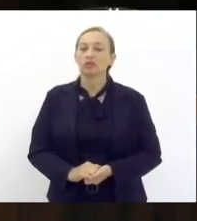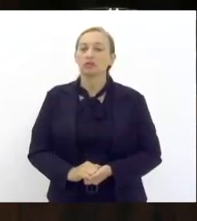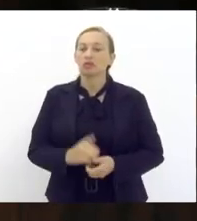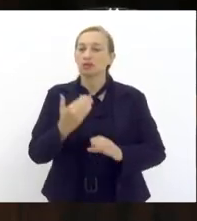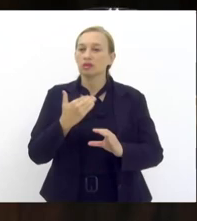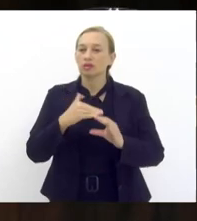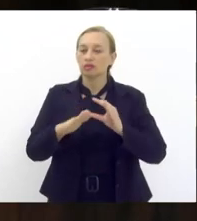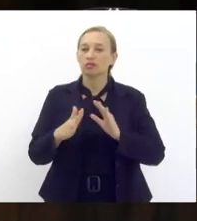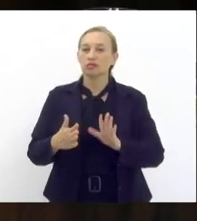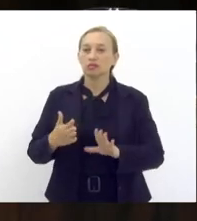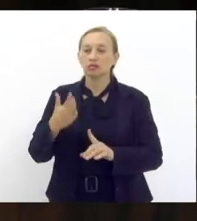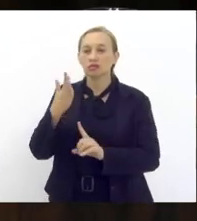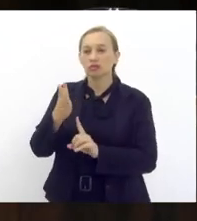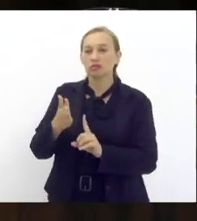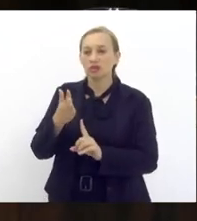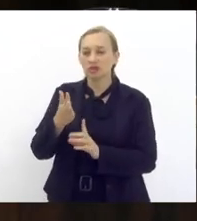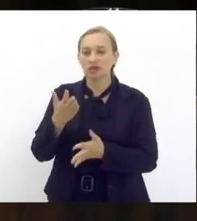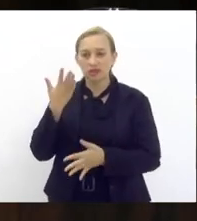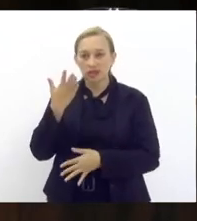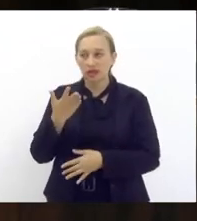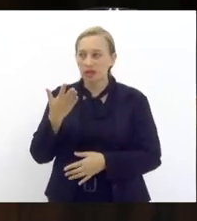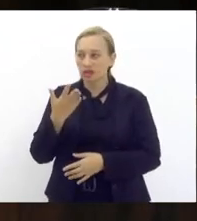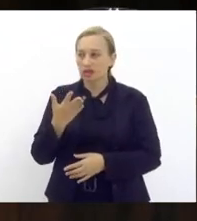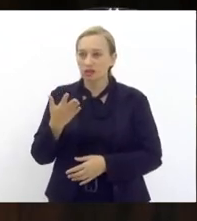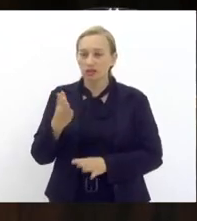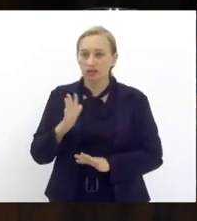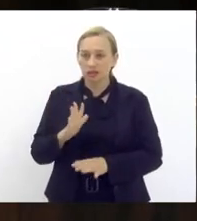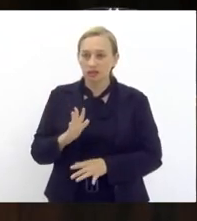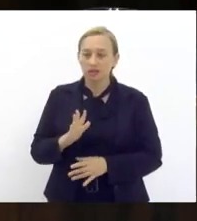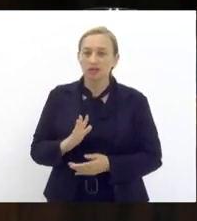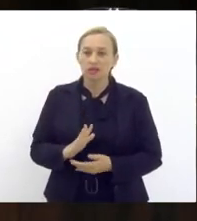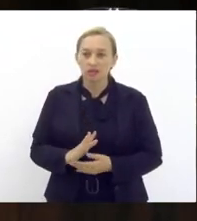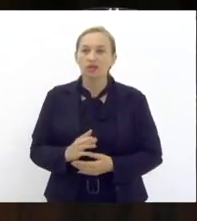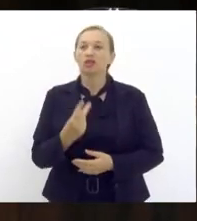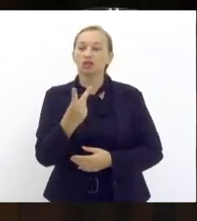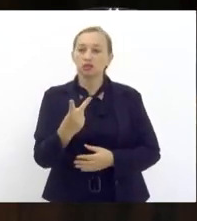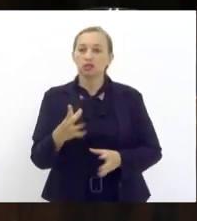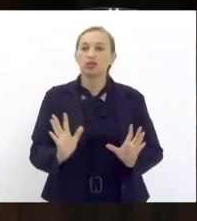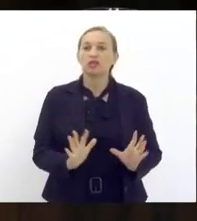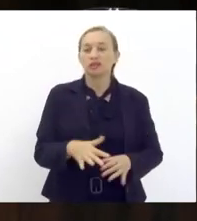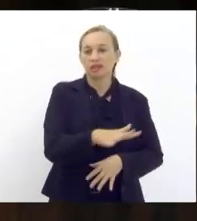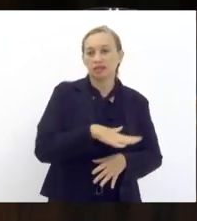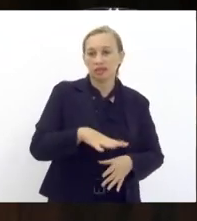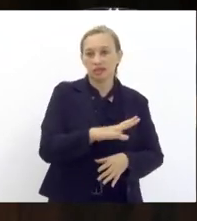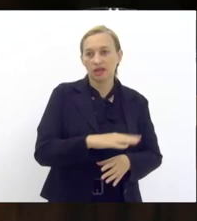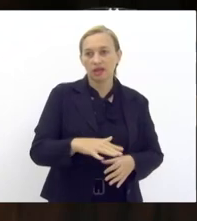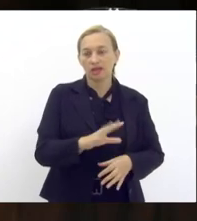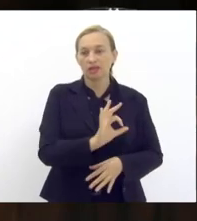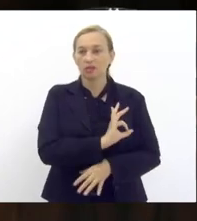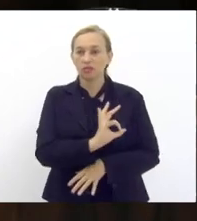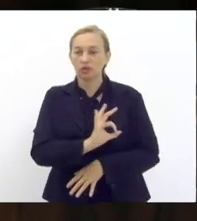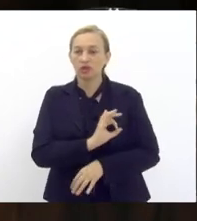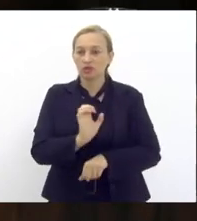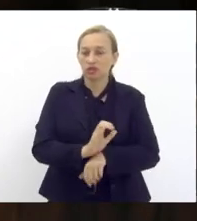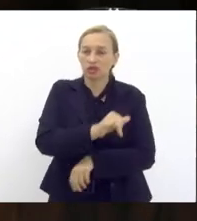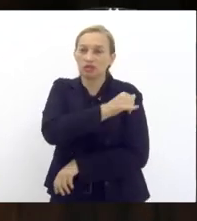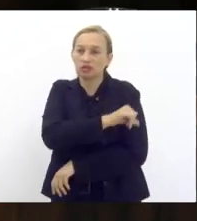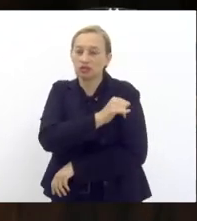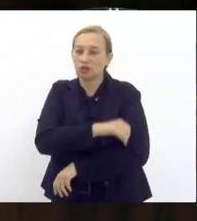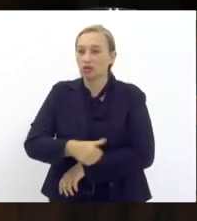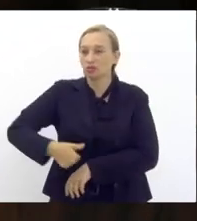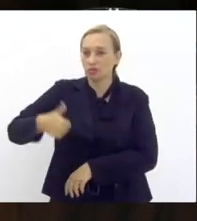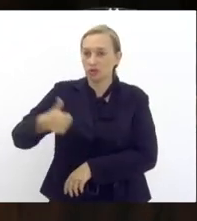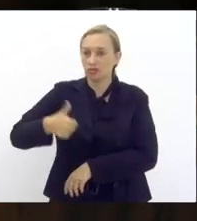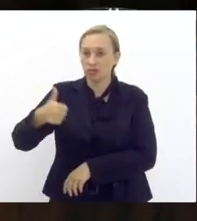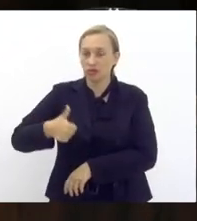de mensagem dispondo sobre a implantação de duas unidades de polícia militar do Estado do Rio de Janeiro, sendo a primeira no bairro